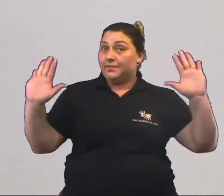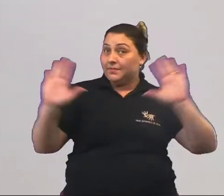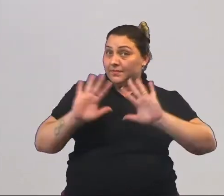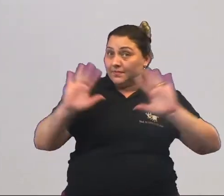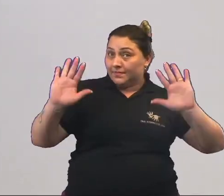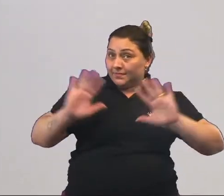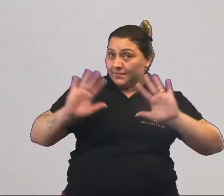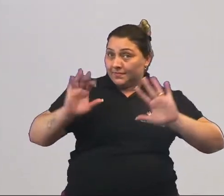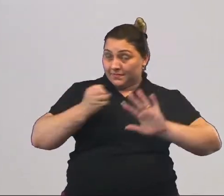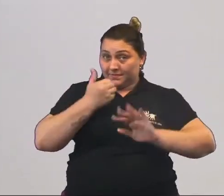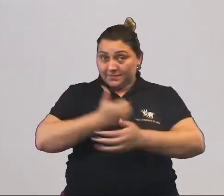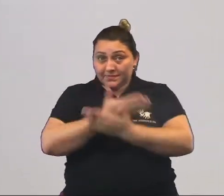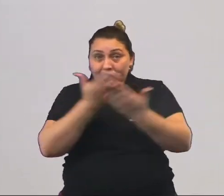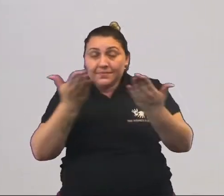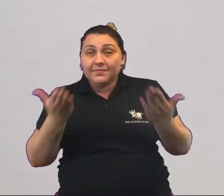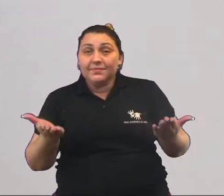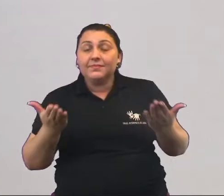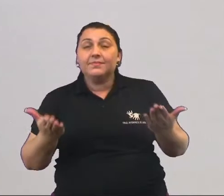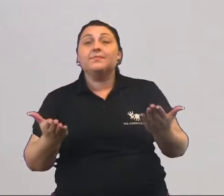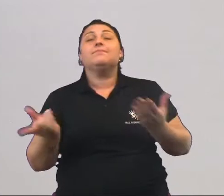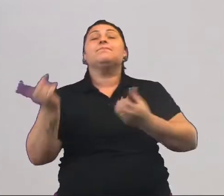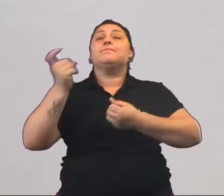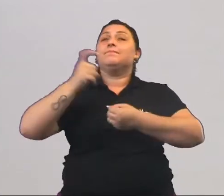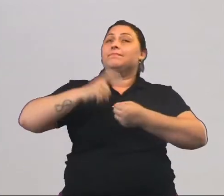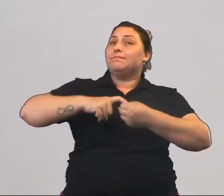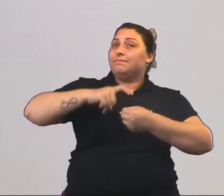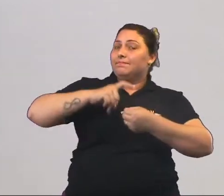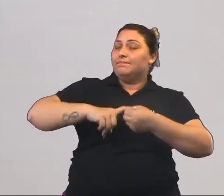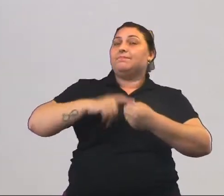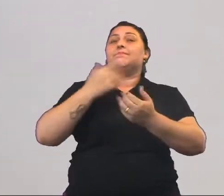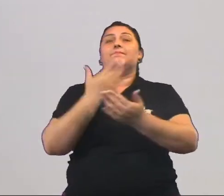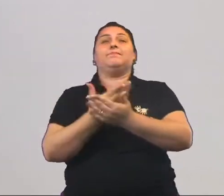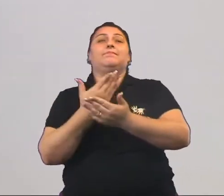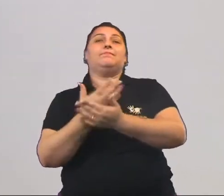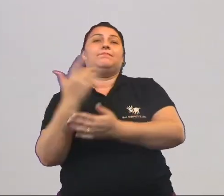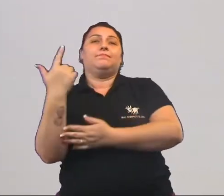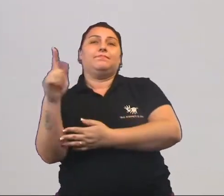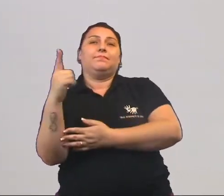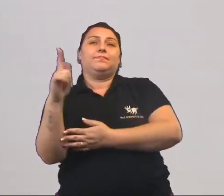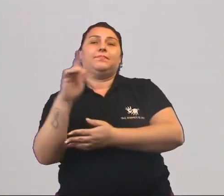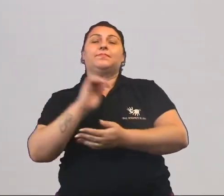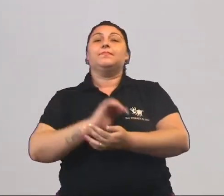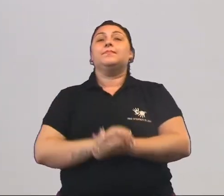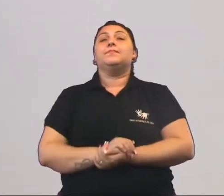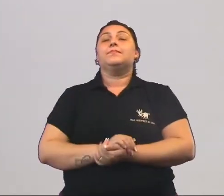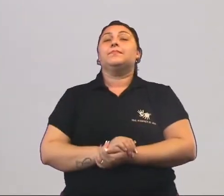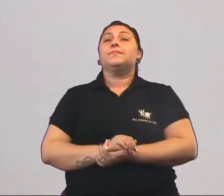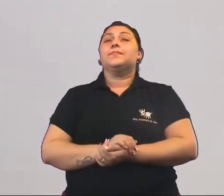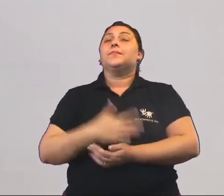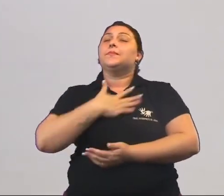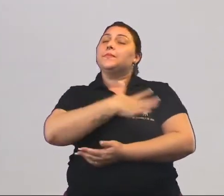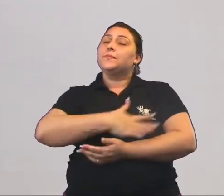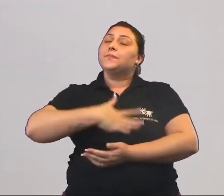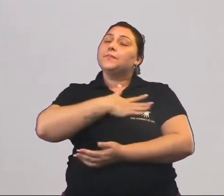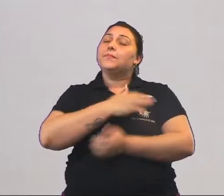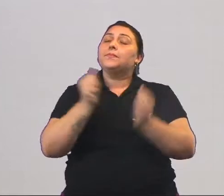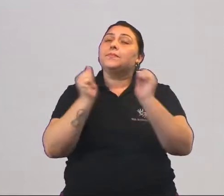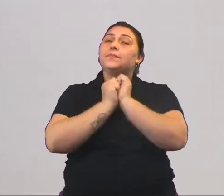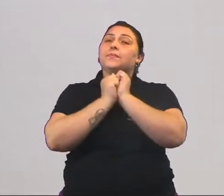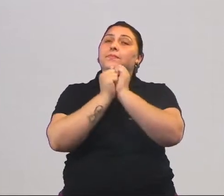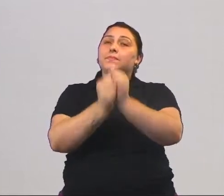E aí, turminha, tudo bem com vocês? Estamos de volta para mais uma aula de geografia. É sempre um prazer estar